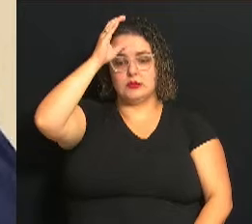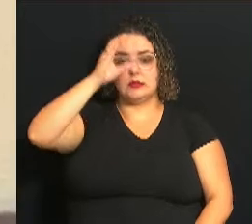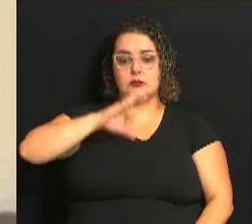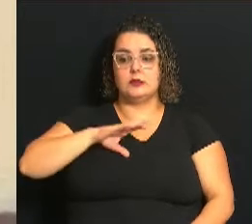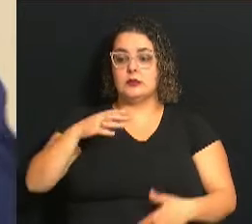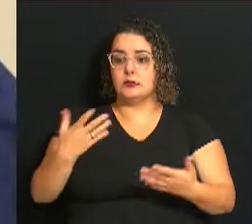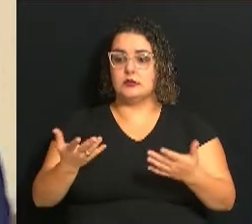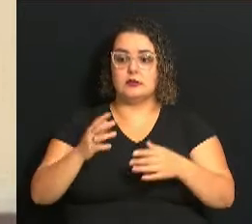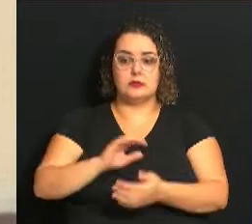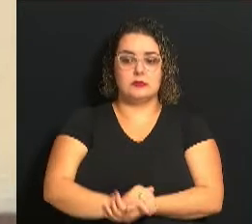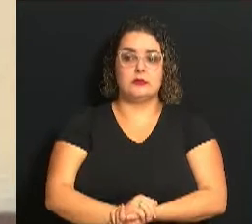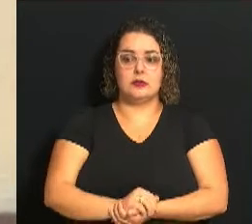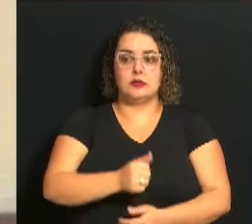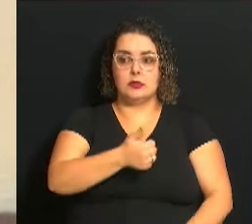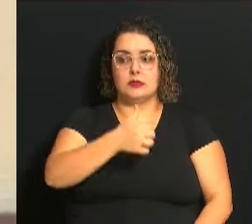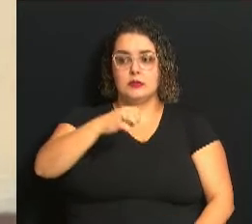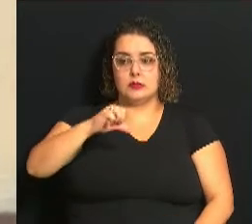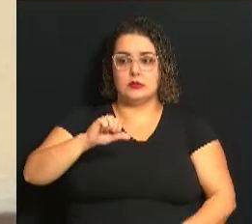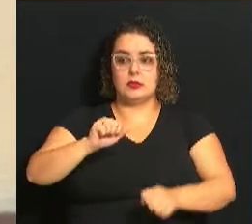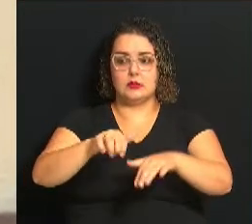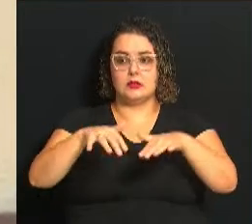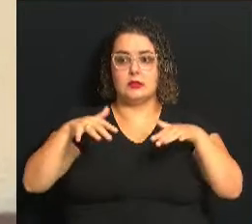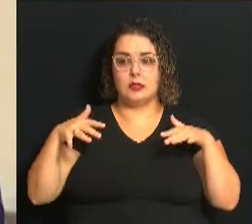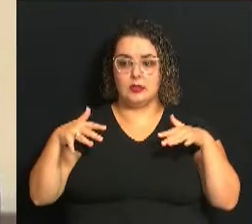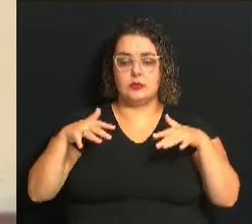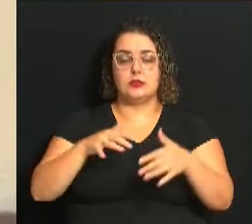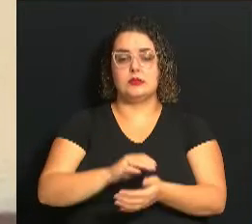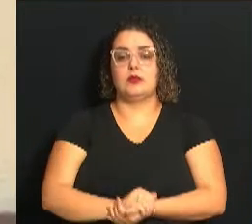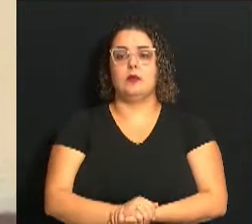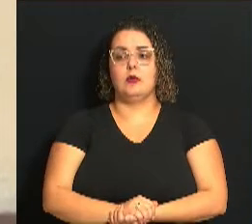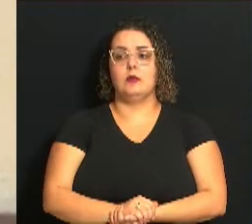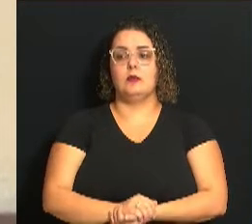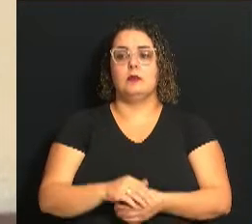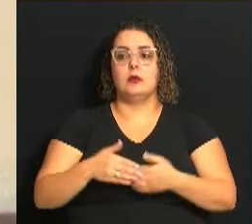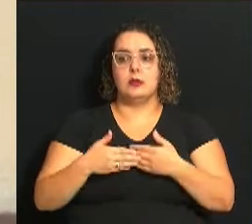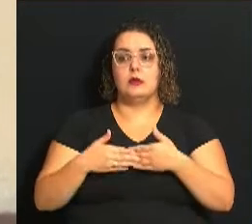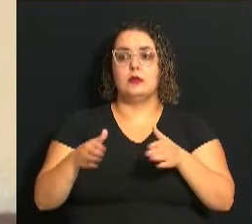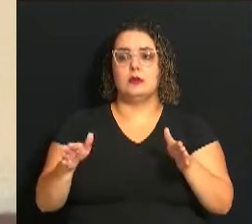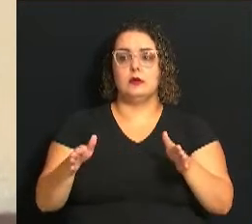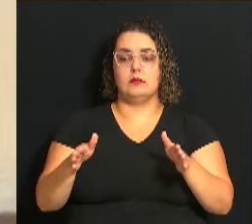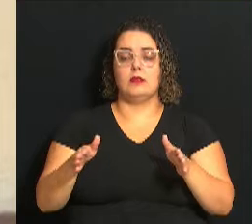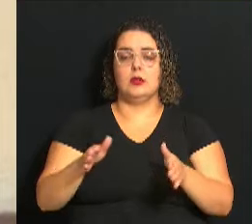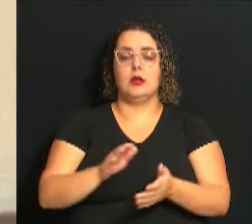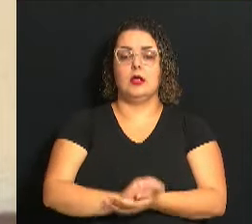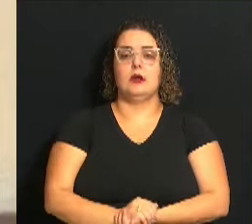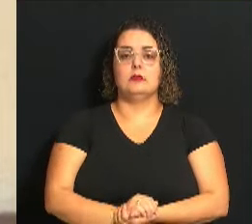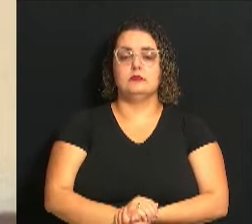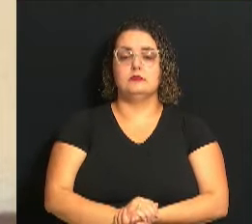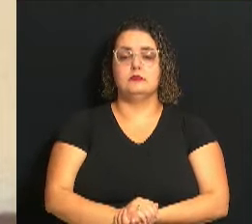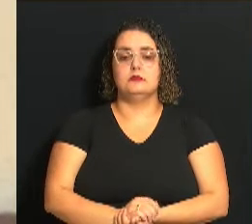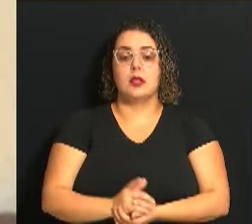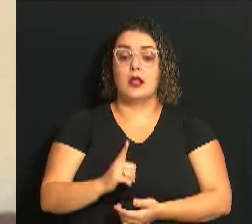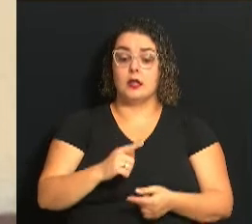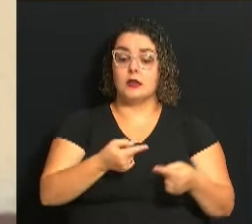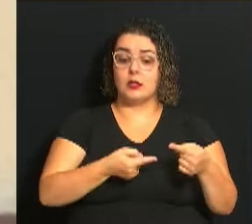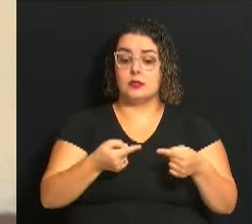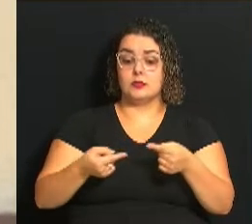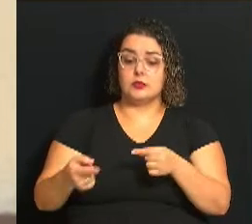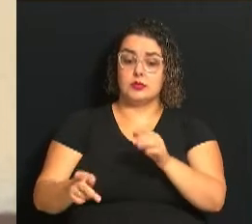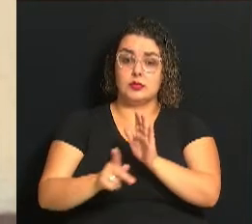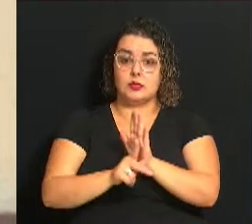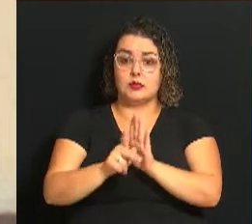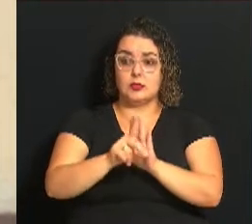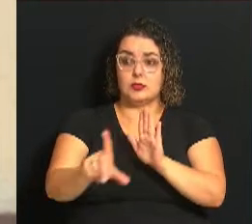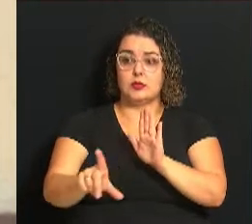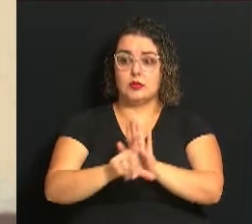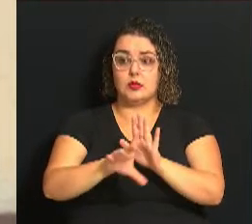a 19ª audiência pública, eu declaro aberta, ela que tem a discussão do projeto de lei